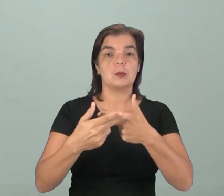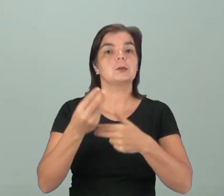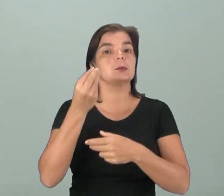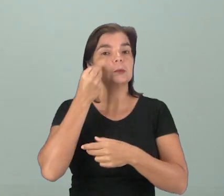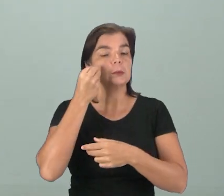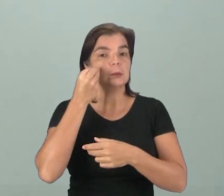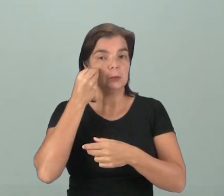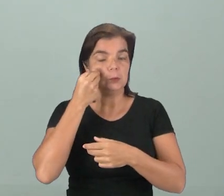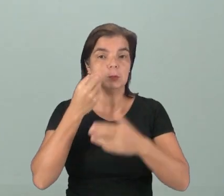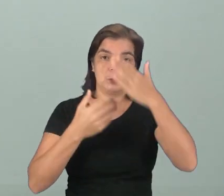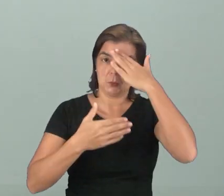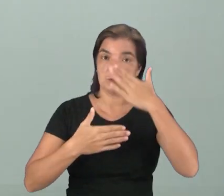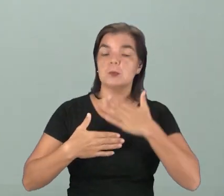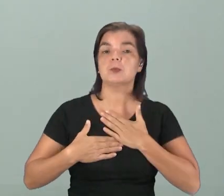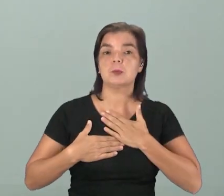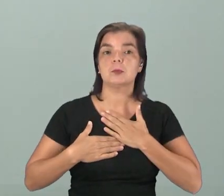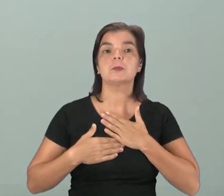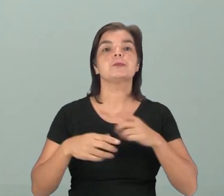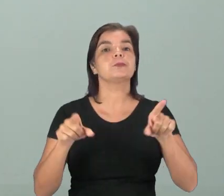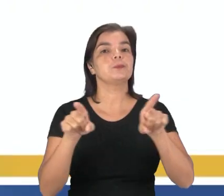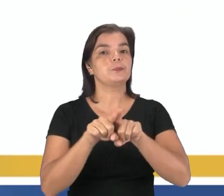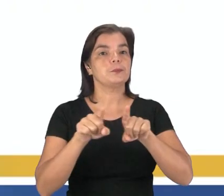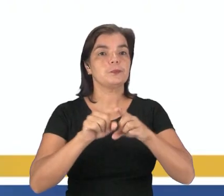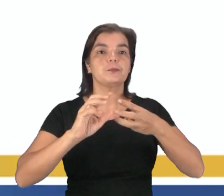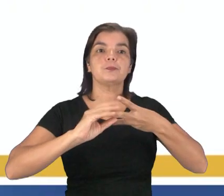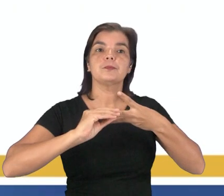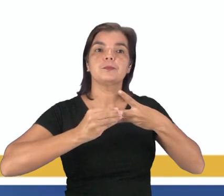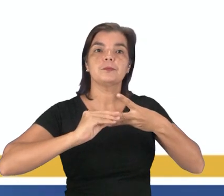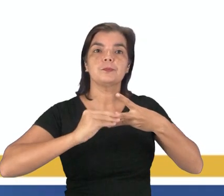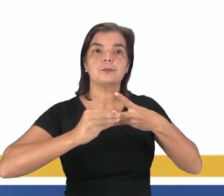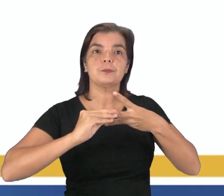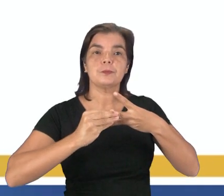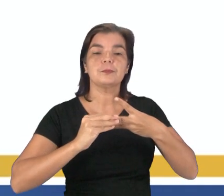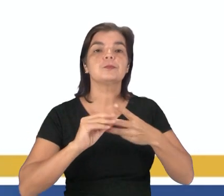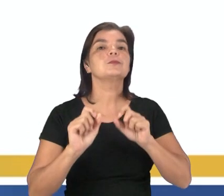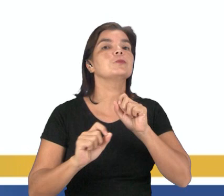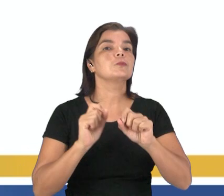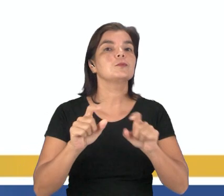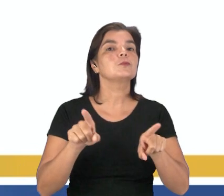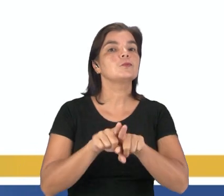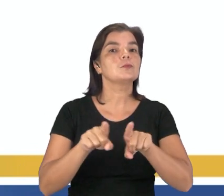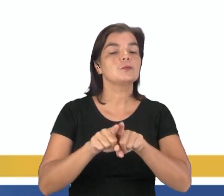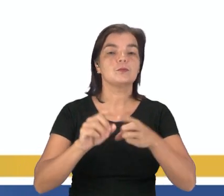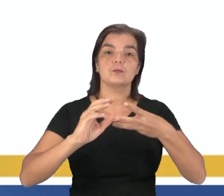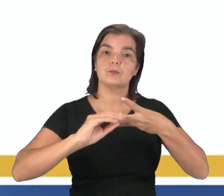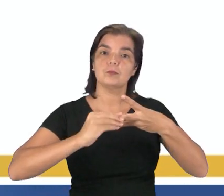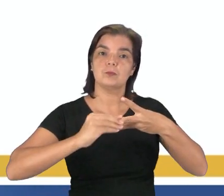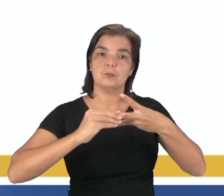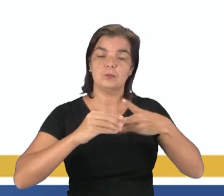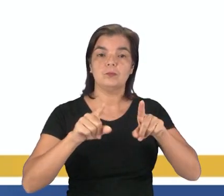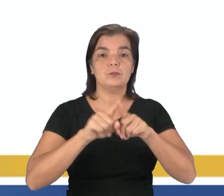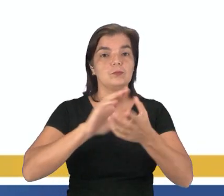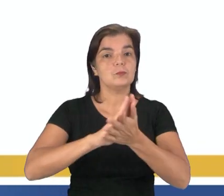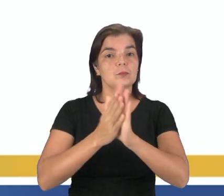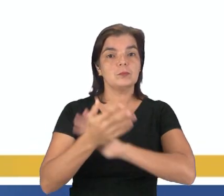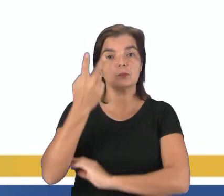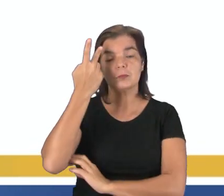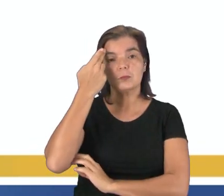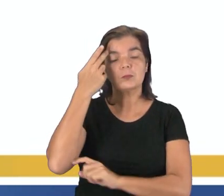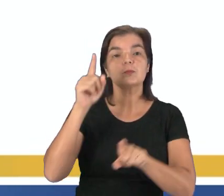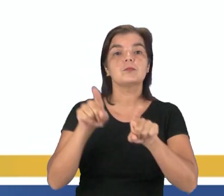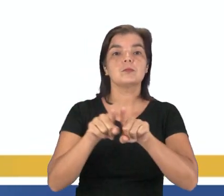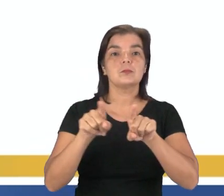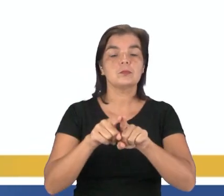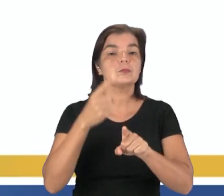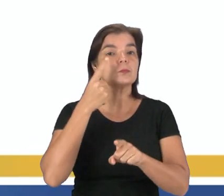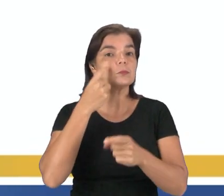ali ofender o corpo. Nós temos células aí que são chamadas de células exterminadoras naturais, e